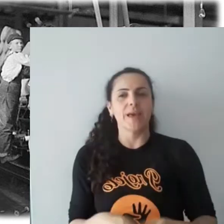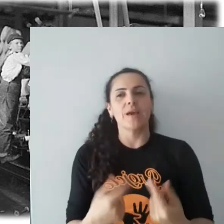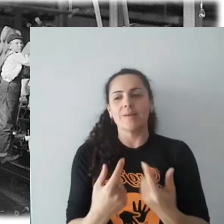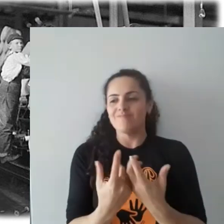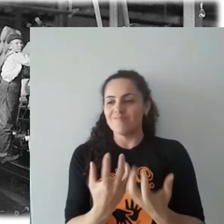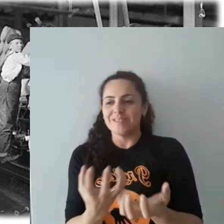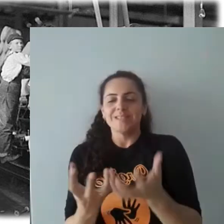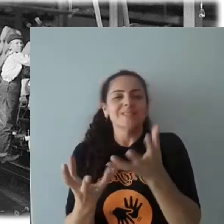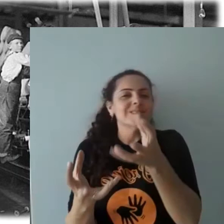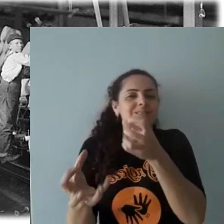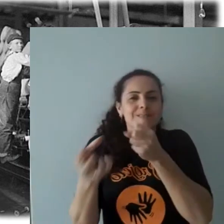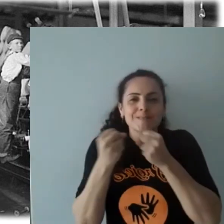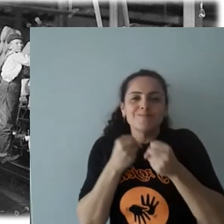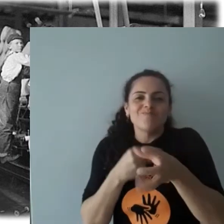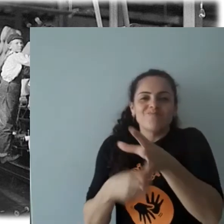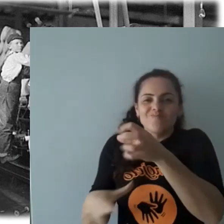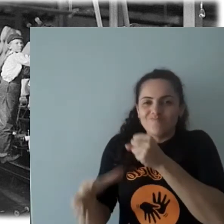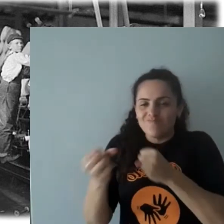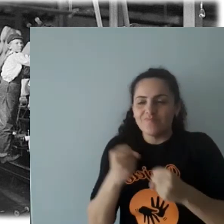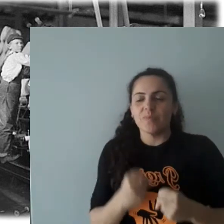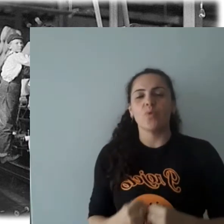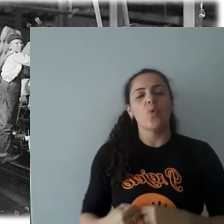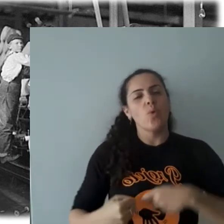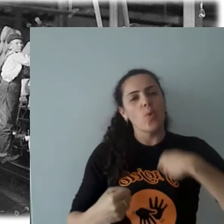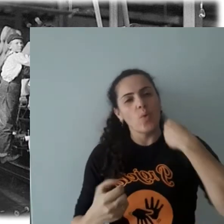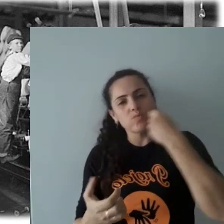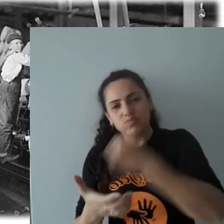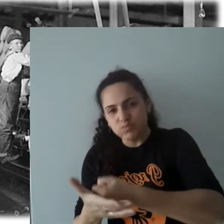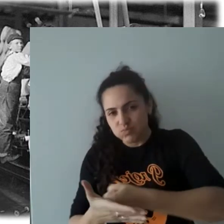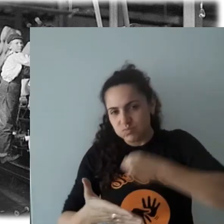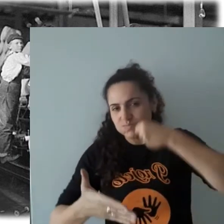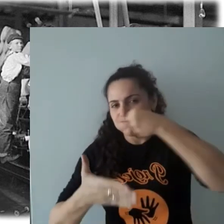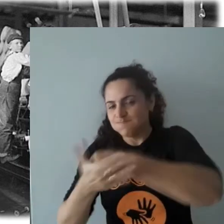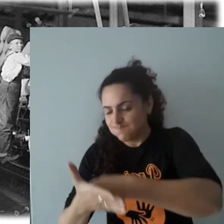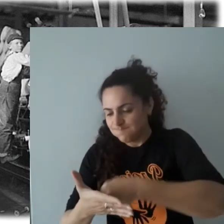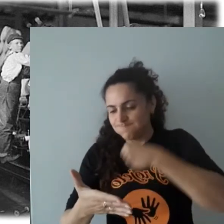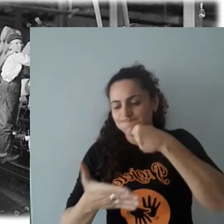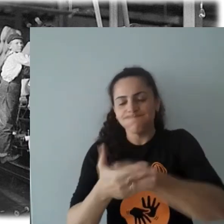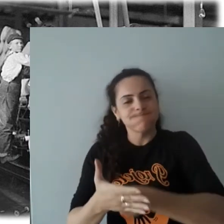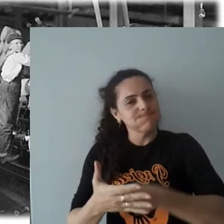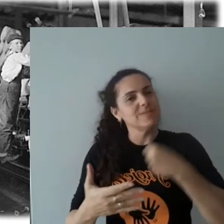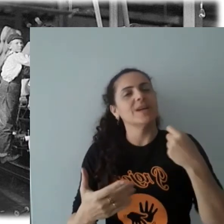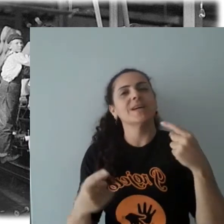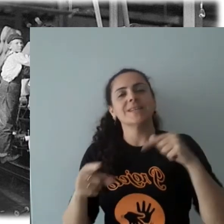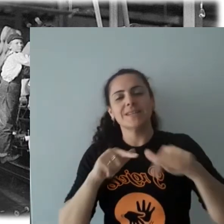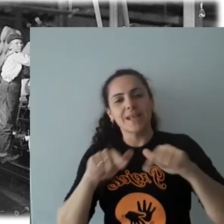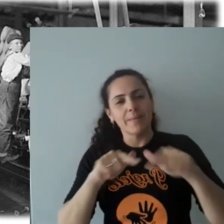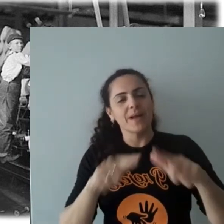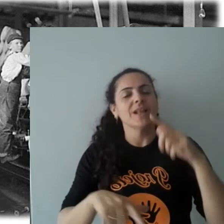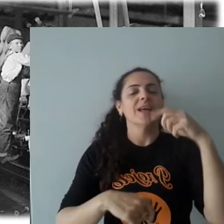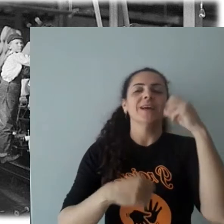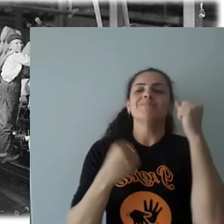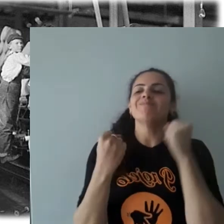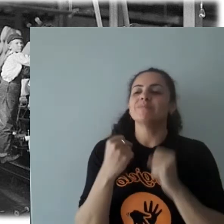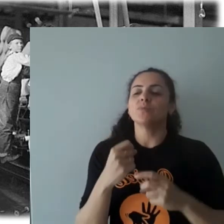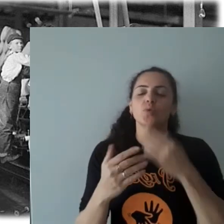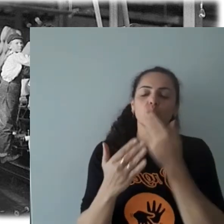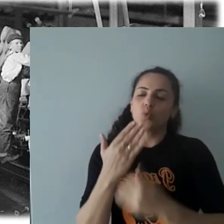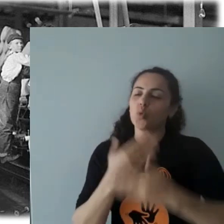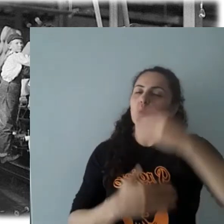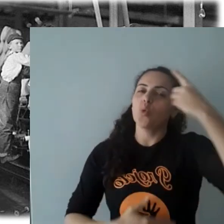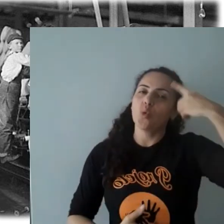da indústria, né? Se não estivesse fazendo um trabalho bem feito. E essa criança ficava na rua, né? Não tinha, às vezes, até mesmo